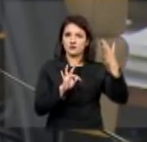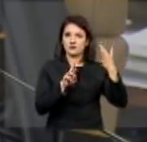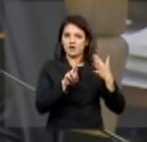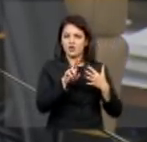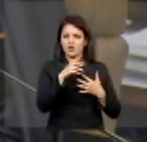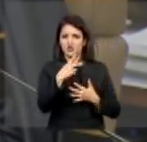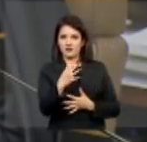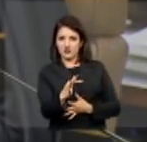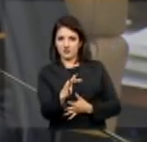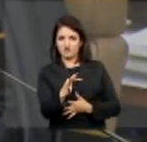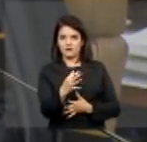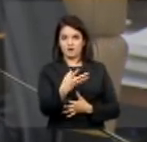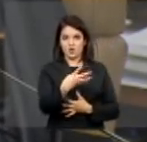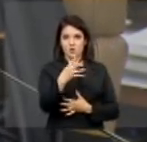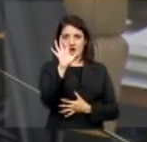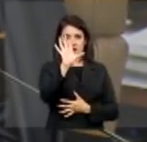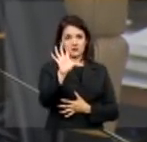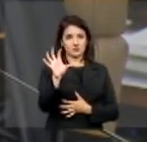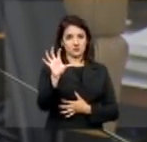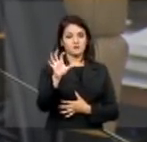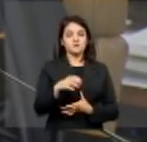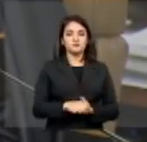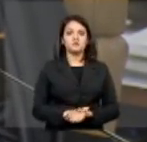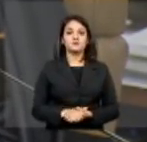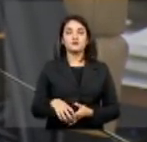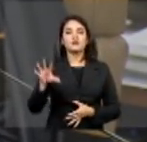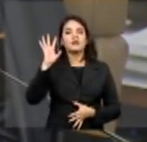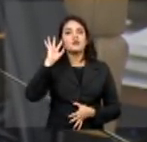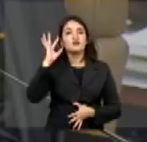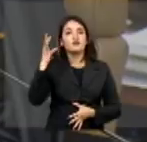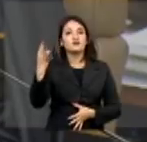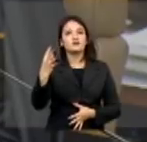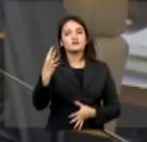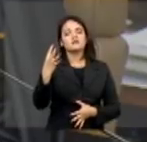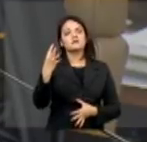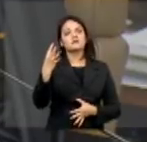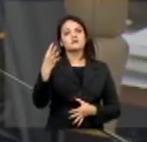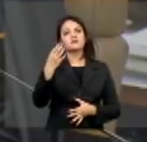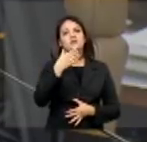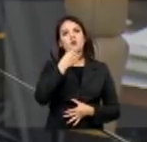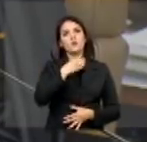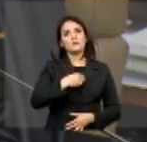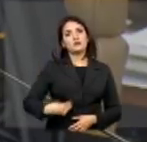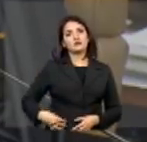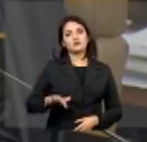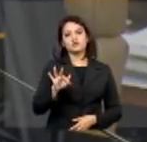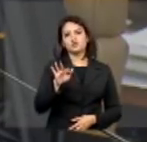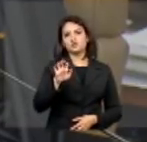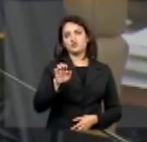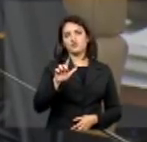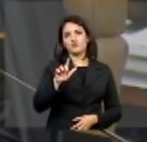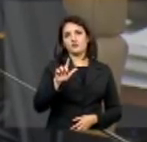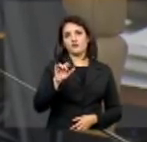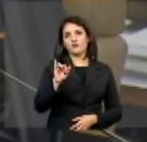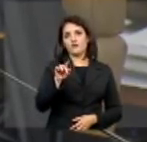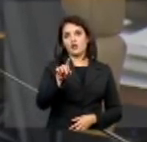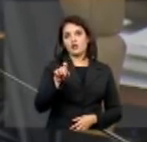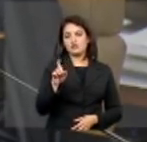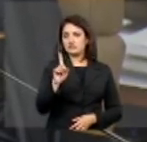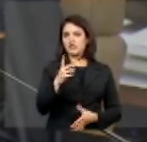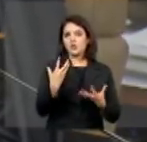região e em decisão monocrática o ministro félix fischer não conheceu do recurso